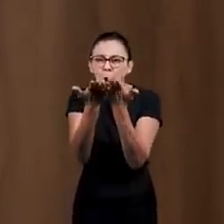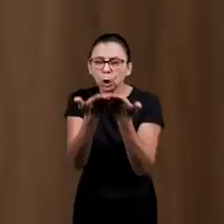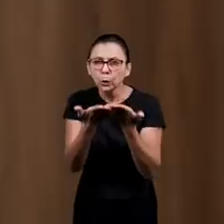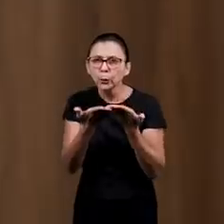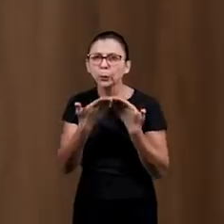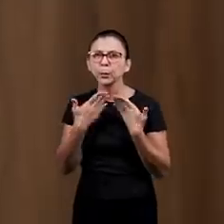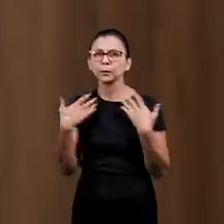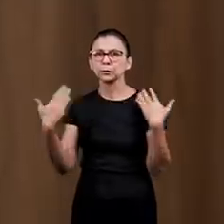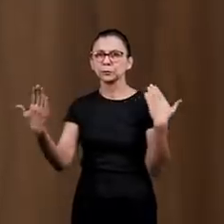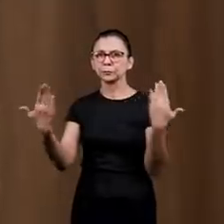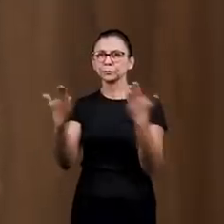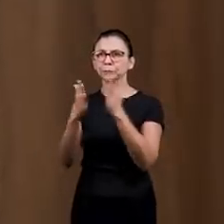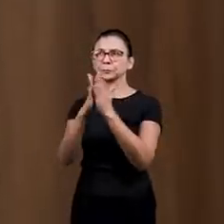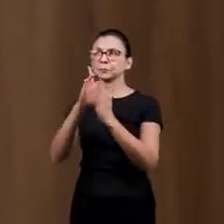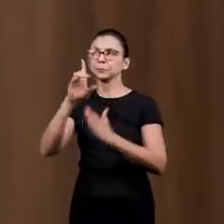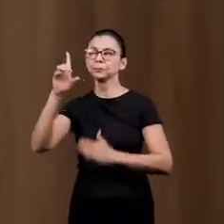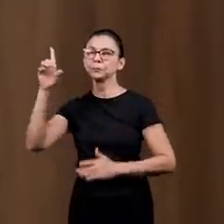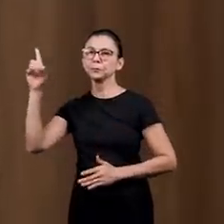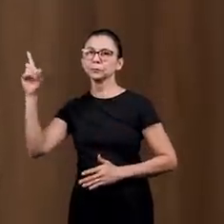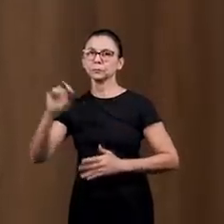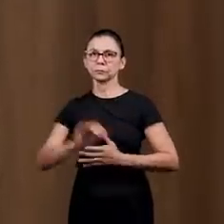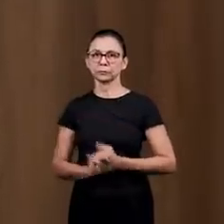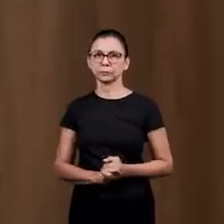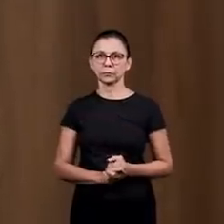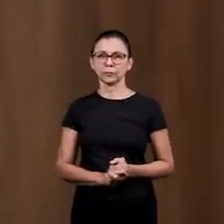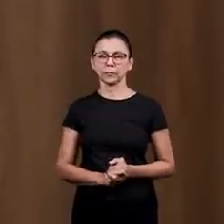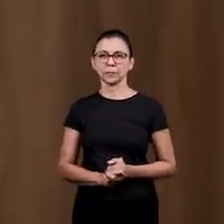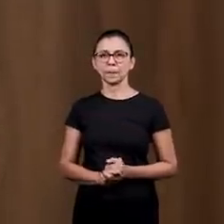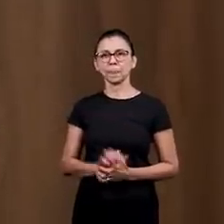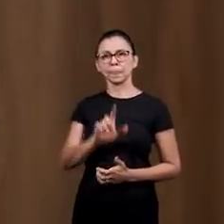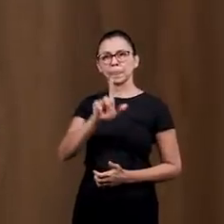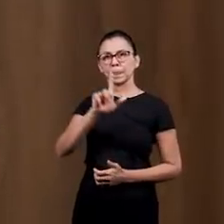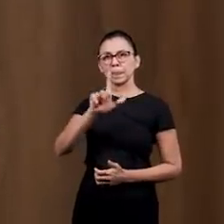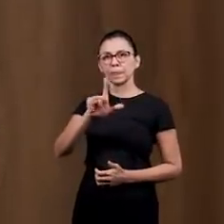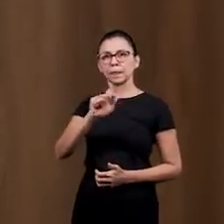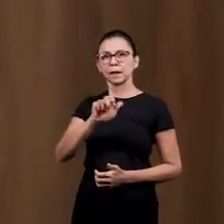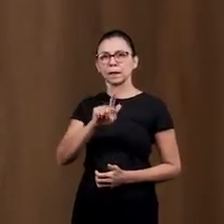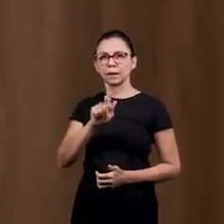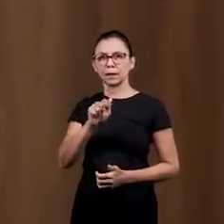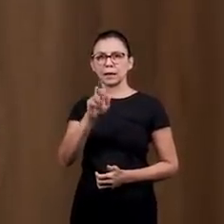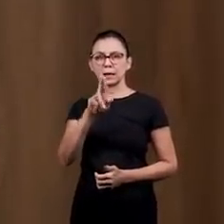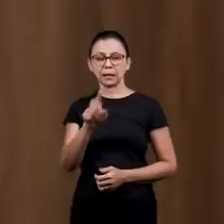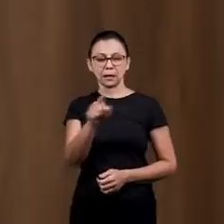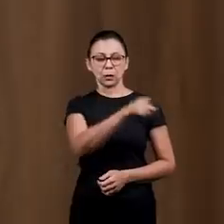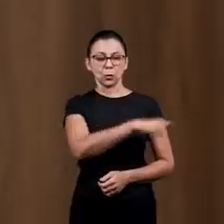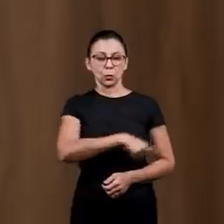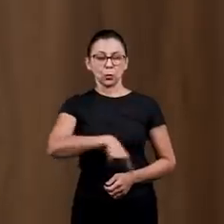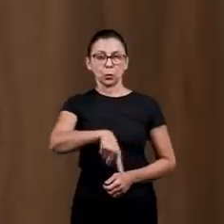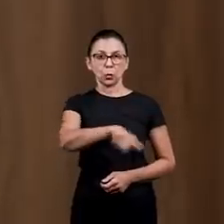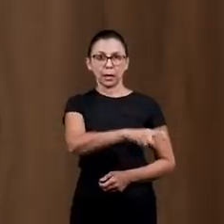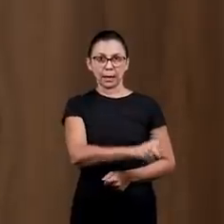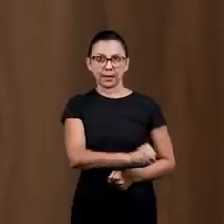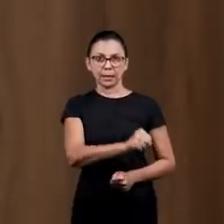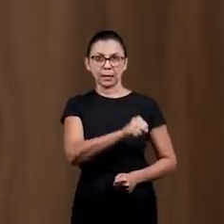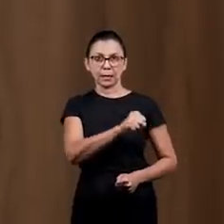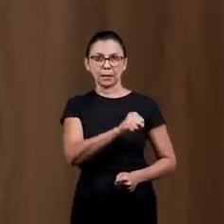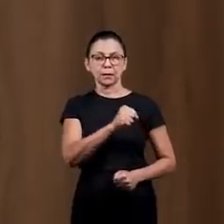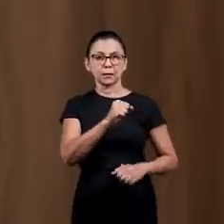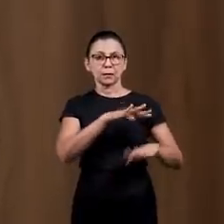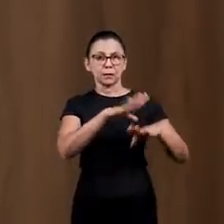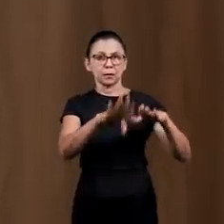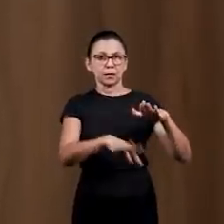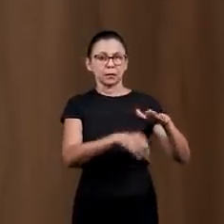o vinho, fala do poder do sangue de Jesus, a operação do Espírito Santo, o Espírito Santo de